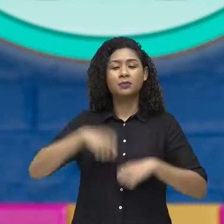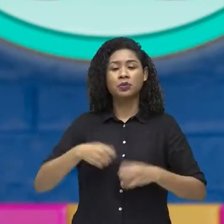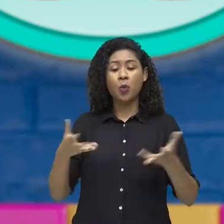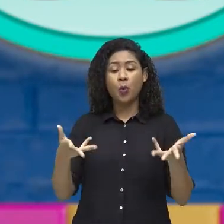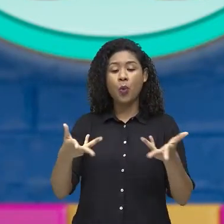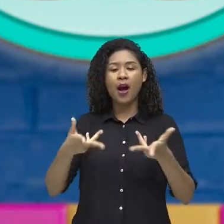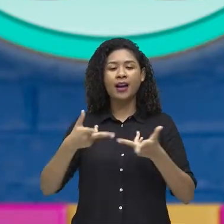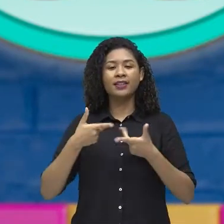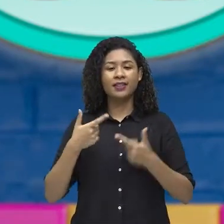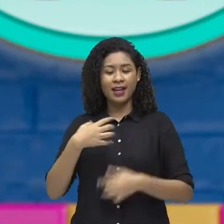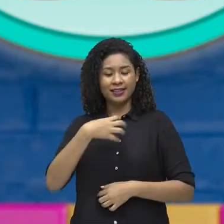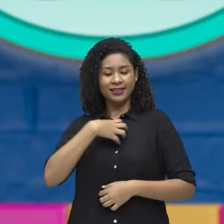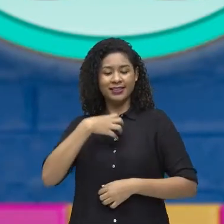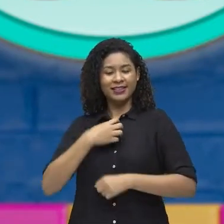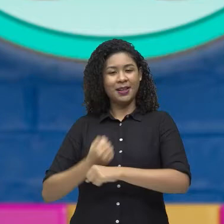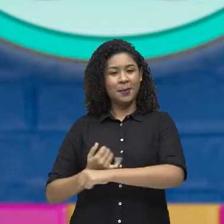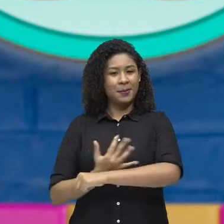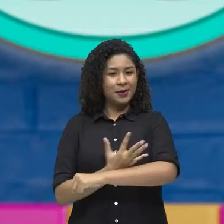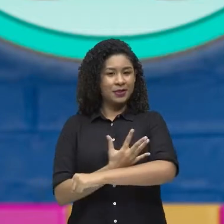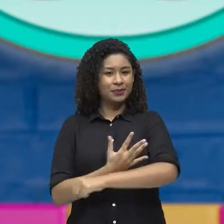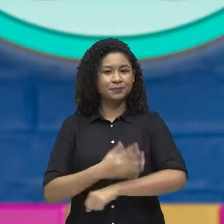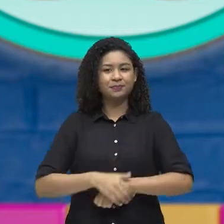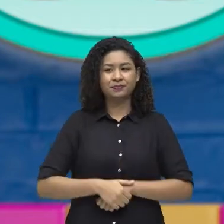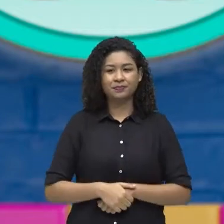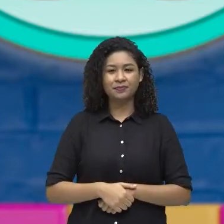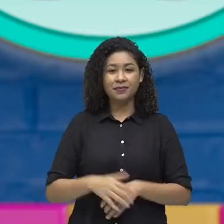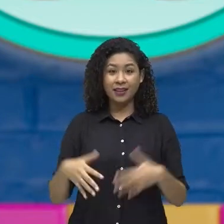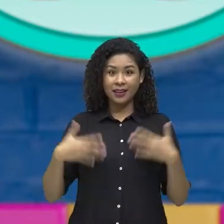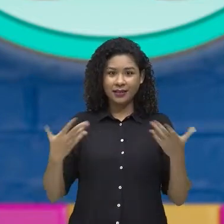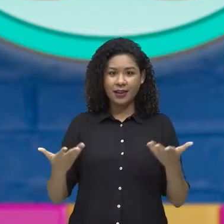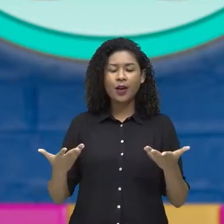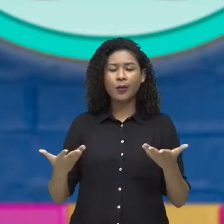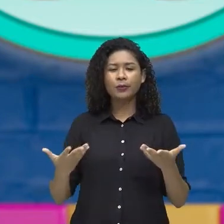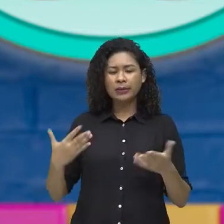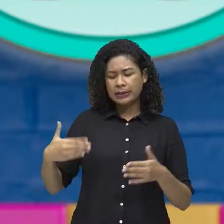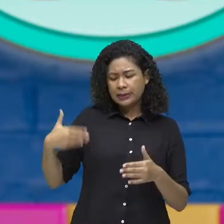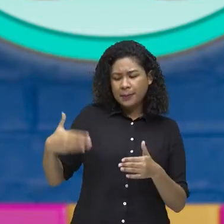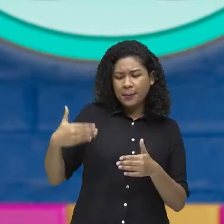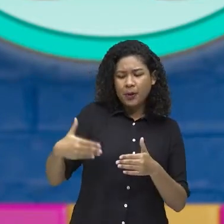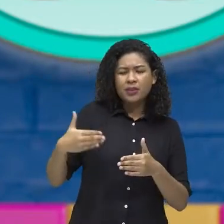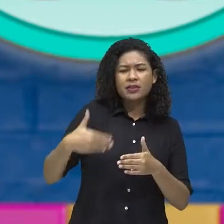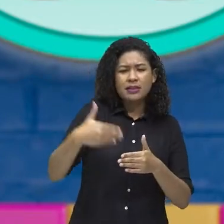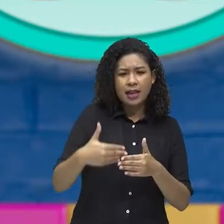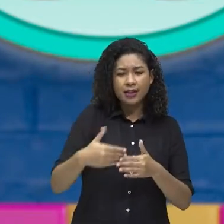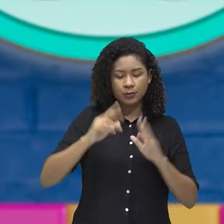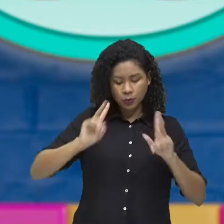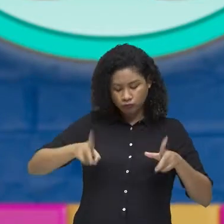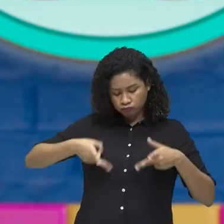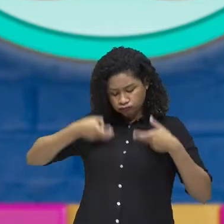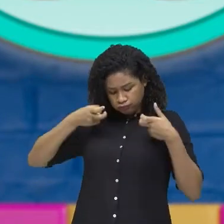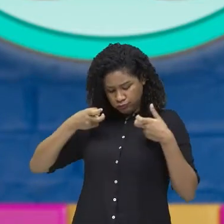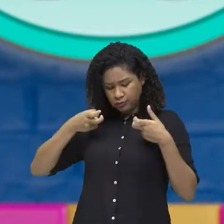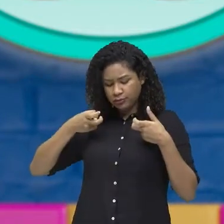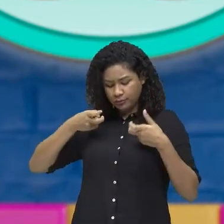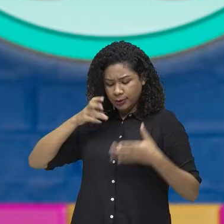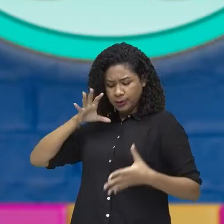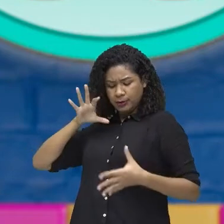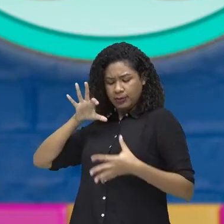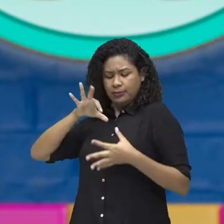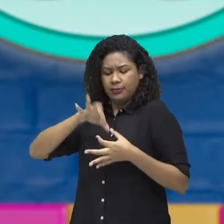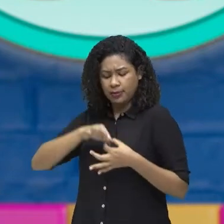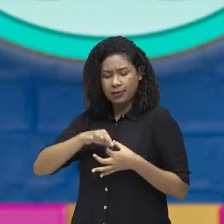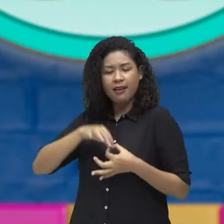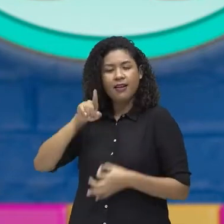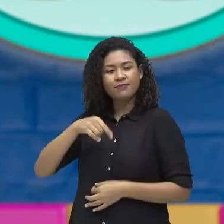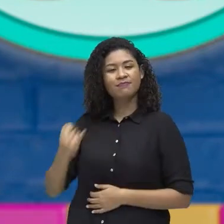emocional também. Então, esse processo, né, de olhar para dentro, de conectar-se consigo mesmo, é fundamental para que eu